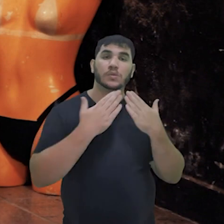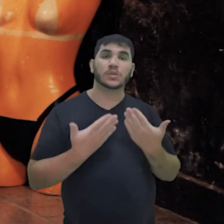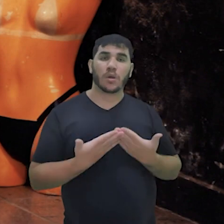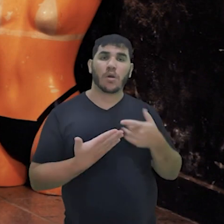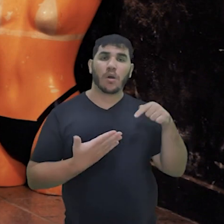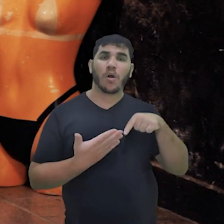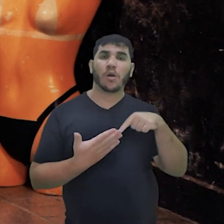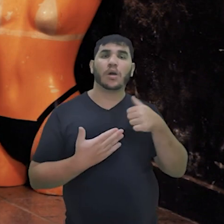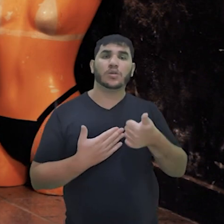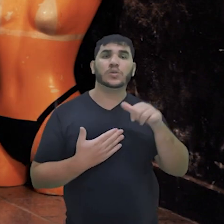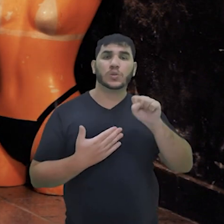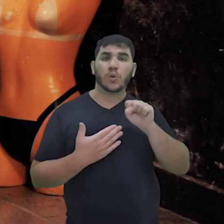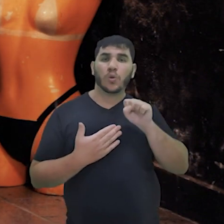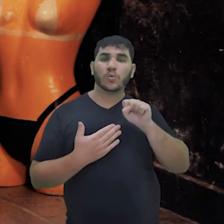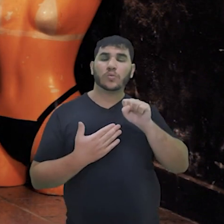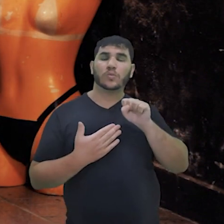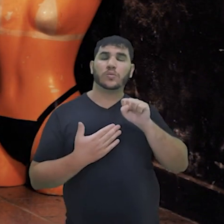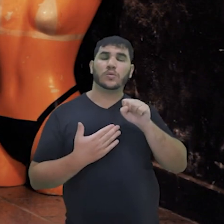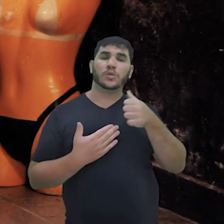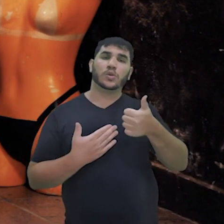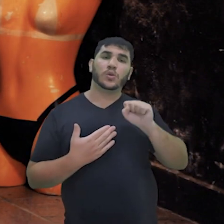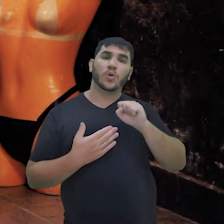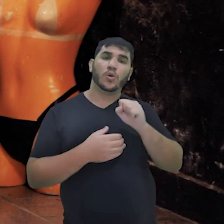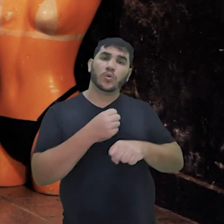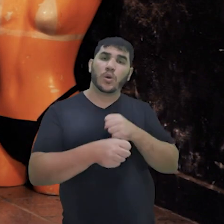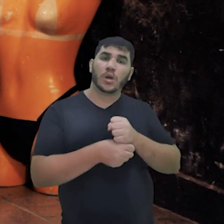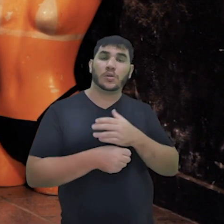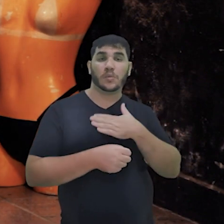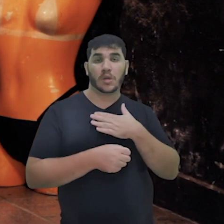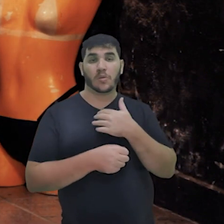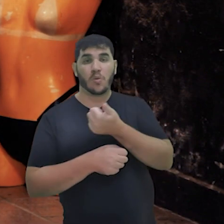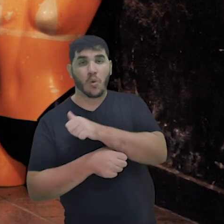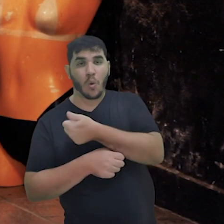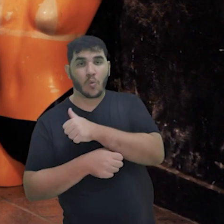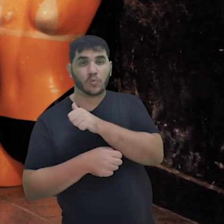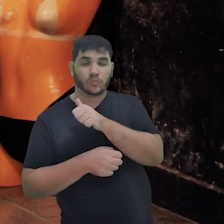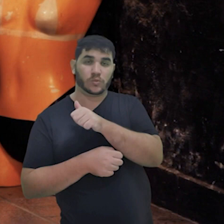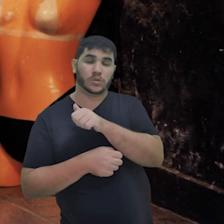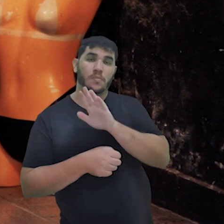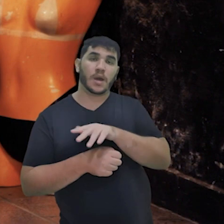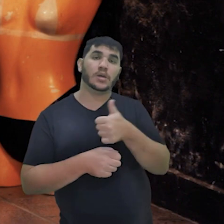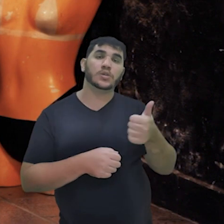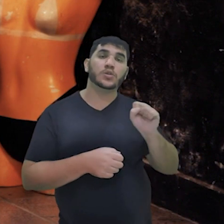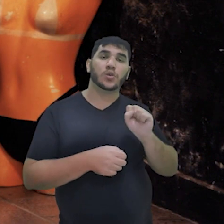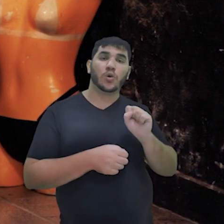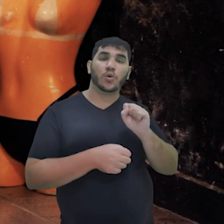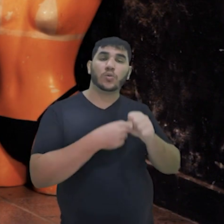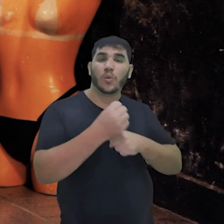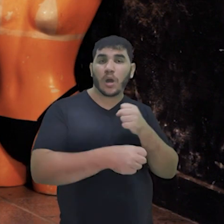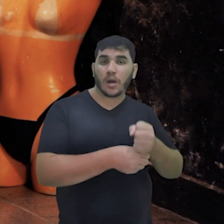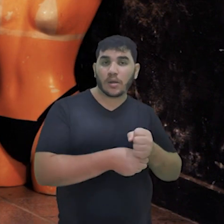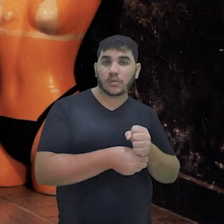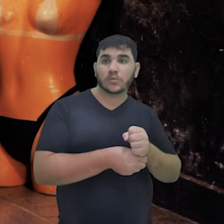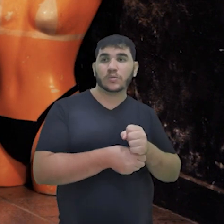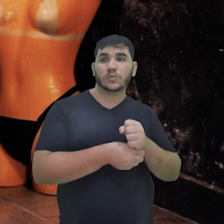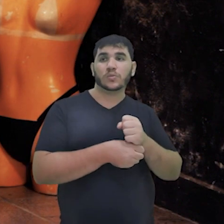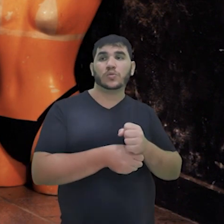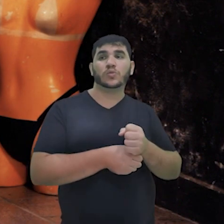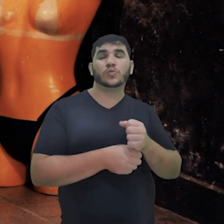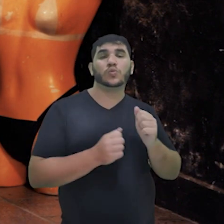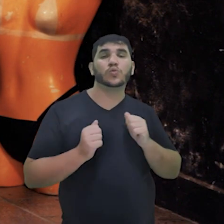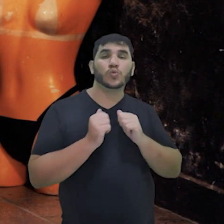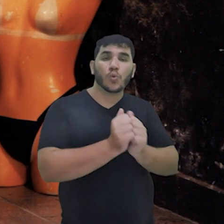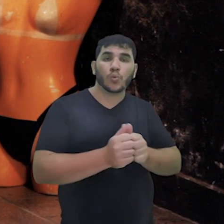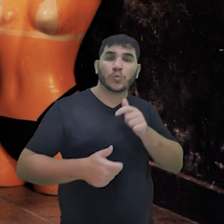Que é 18 anos, assim. No meu caso, 11, né? Mas daqui a 18 anos. Carregar